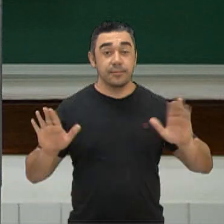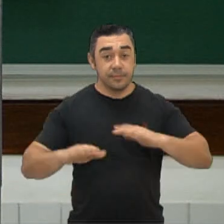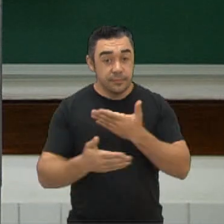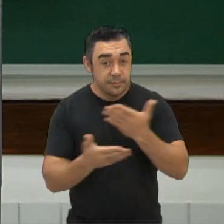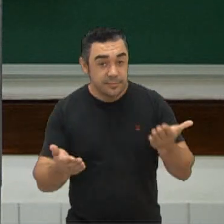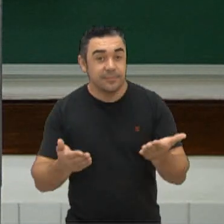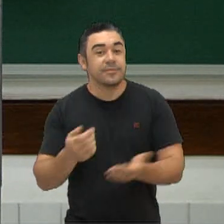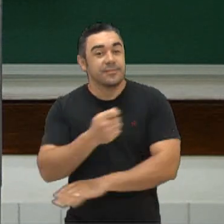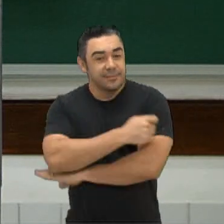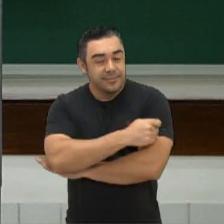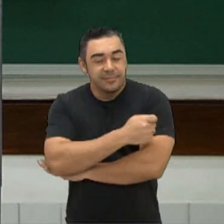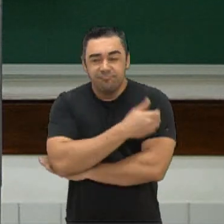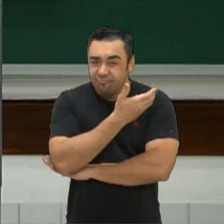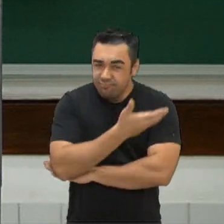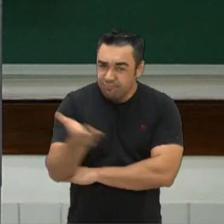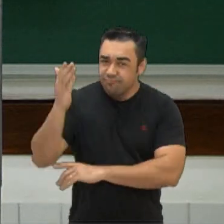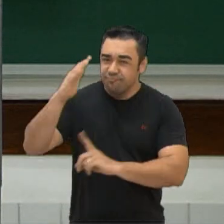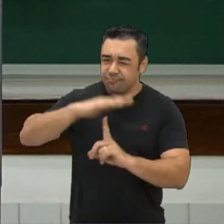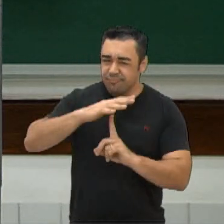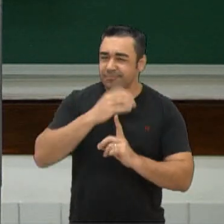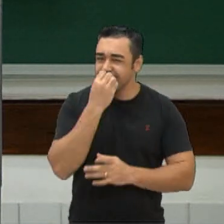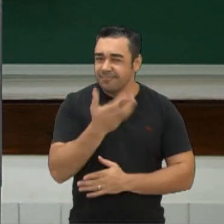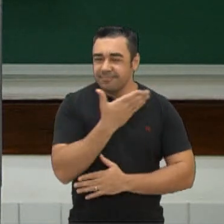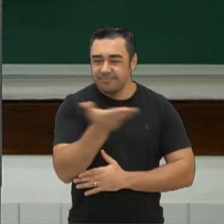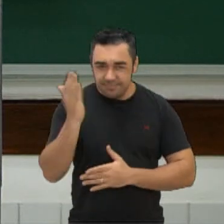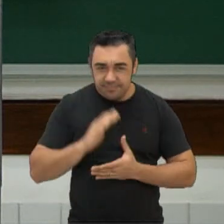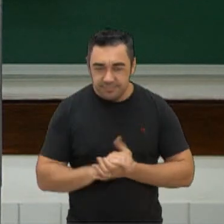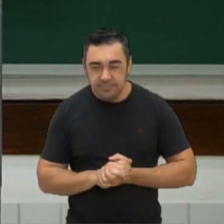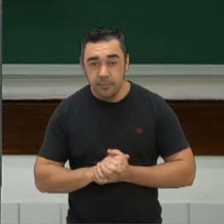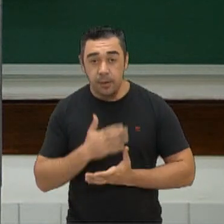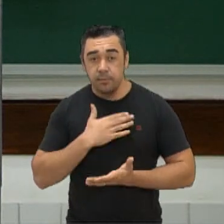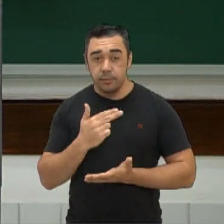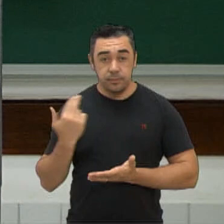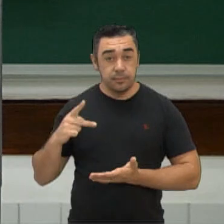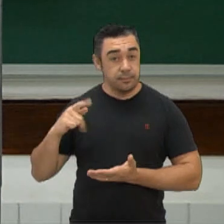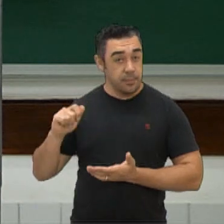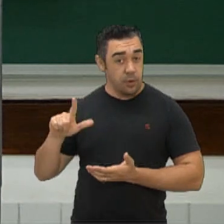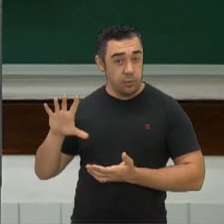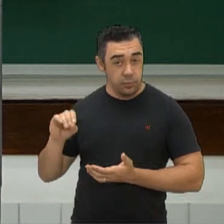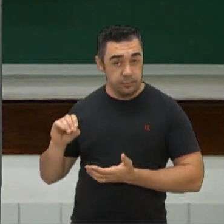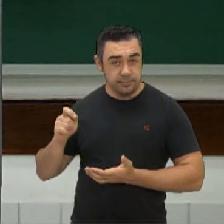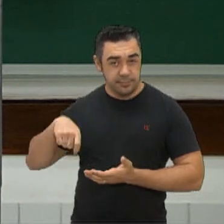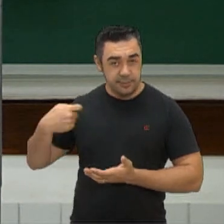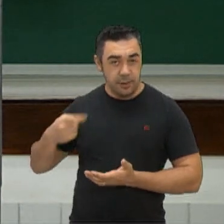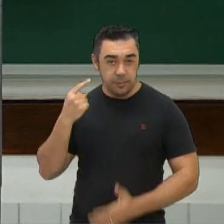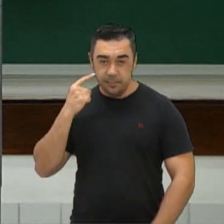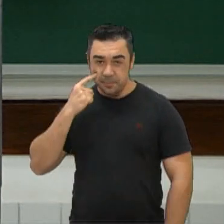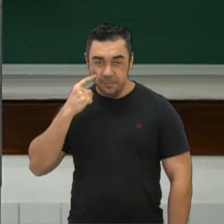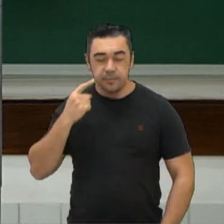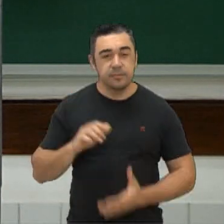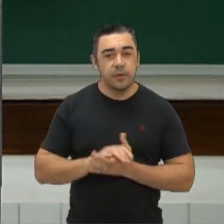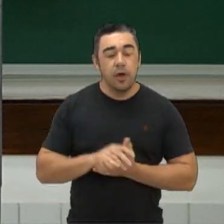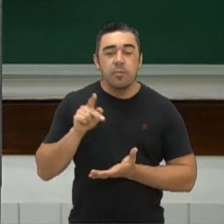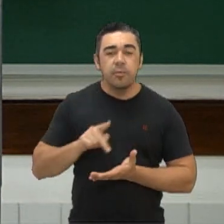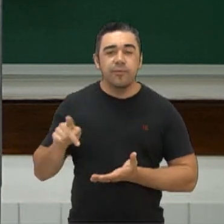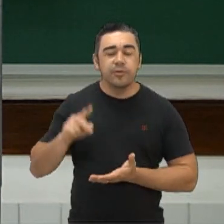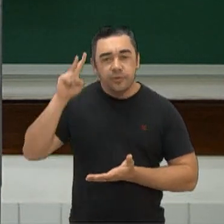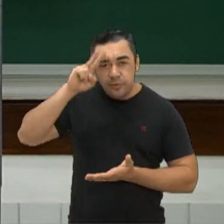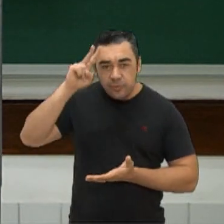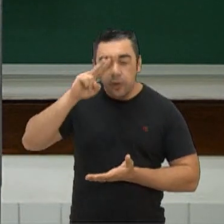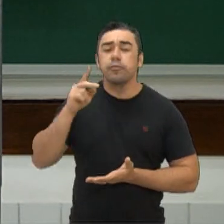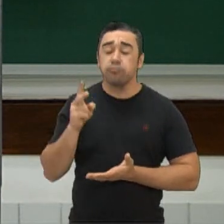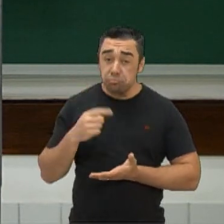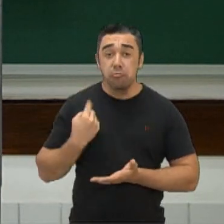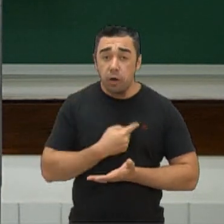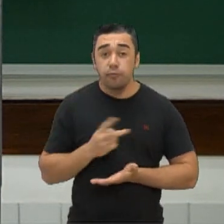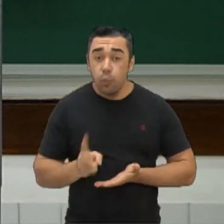Olá, alunos e alunas de todo o Paraná, tudo bem com vocês? Meu nome é Paulo Brito, sou professor de História e estou aqui mais uma vez para a gente